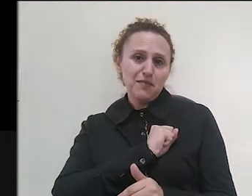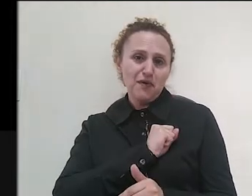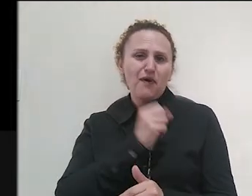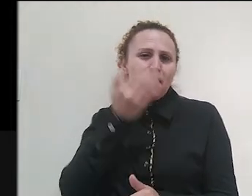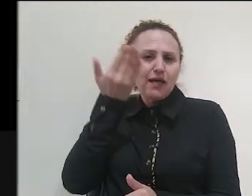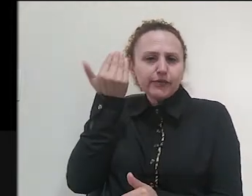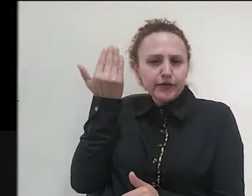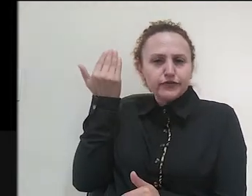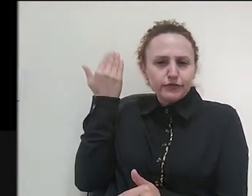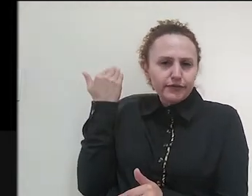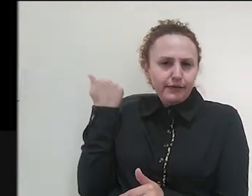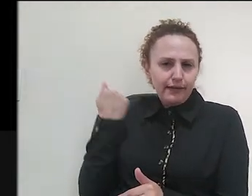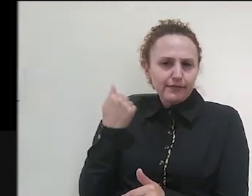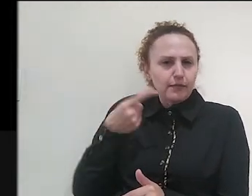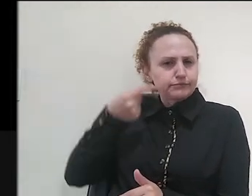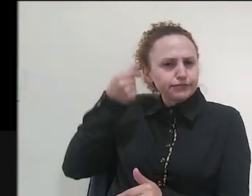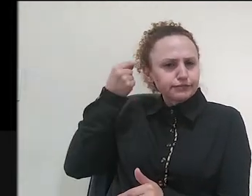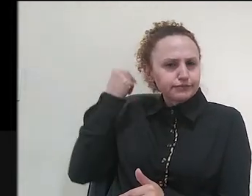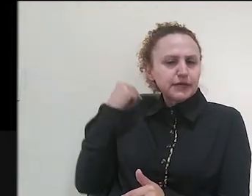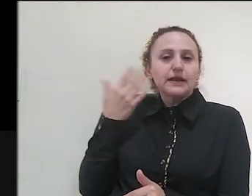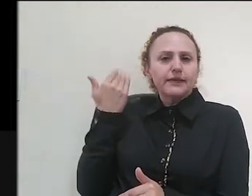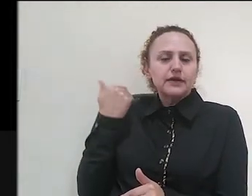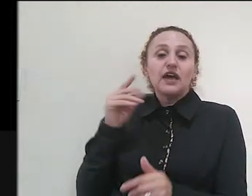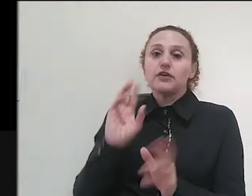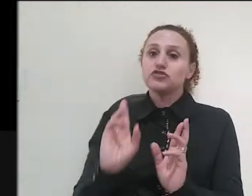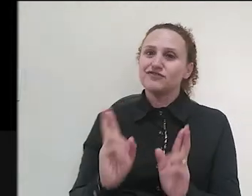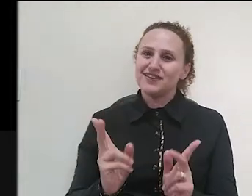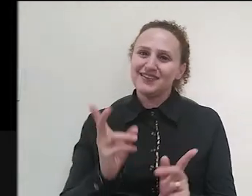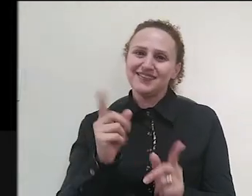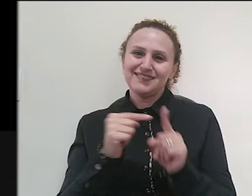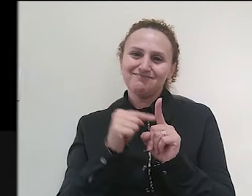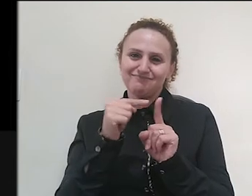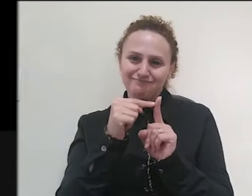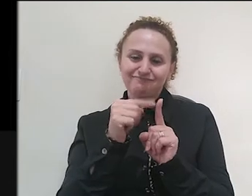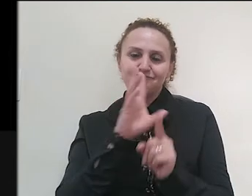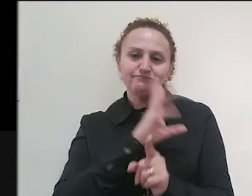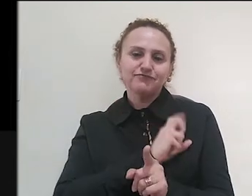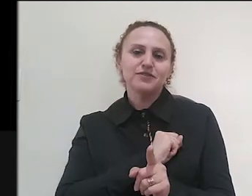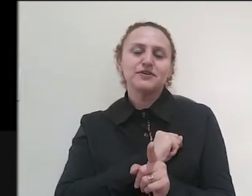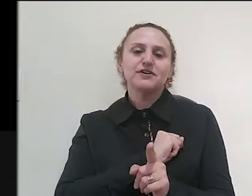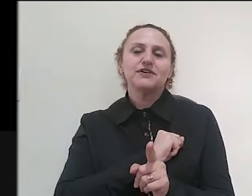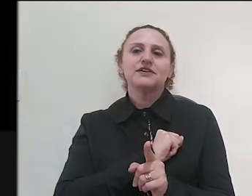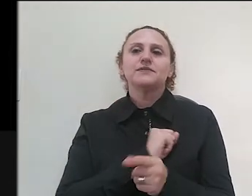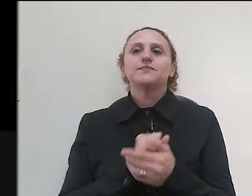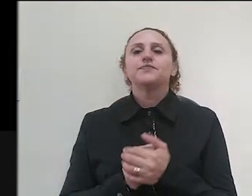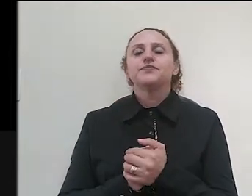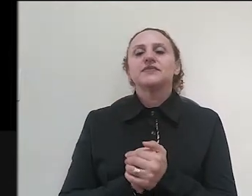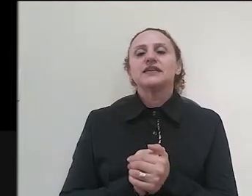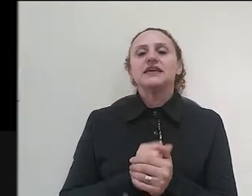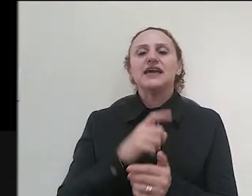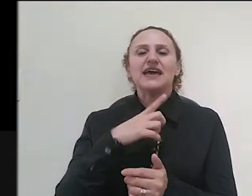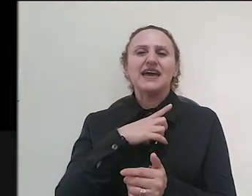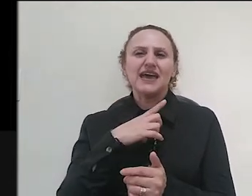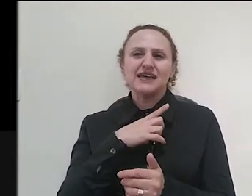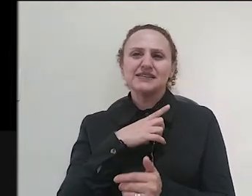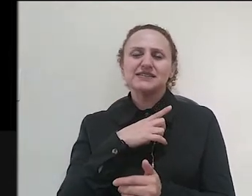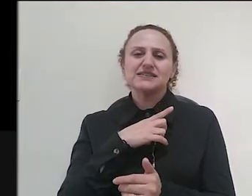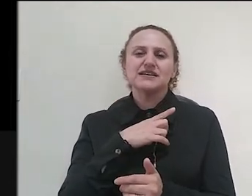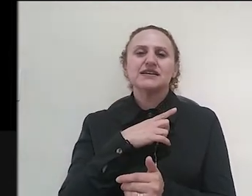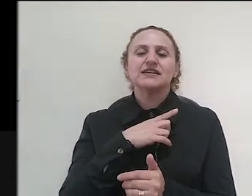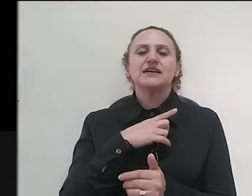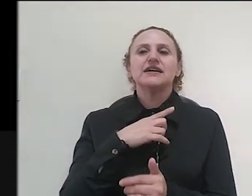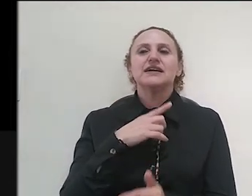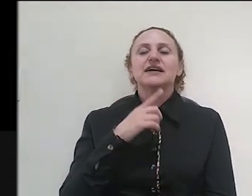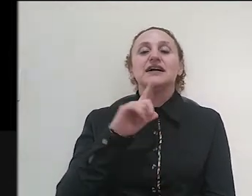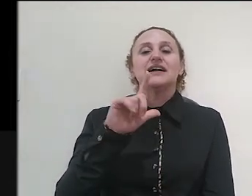antiguidade greco-latina propriamente, lá pela Safo, pelo Catulo, e também é diferente daquilo que foi construído pela lírica cavalheiresca, pela a